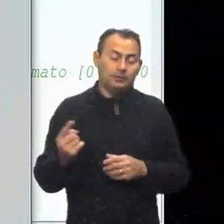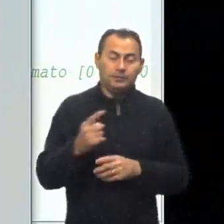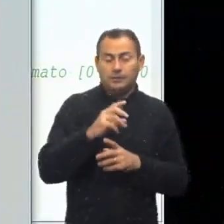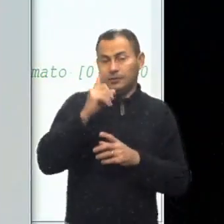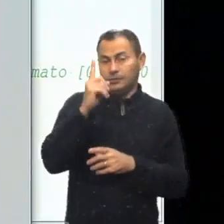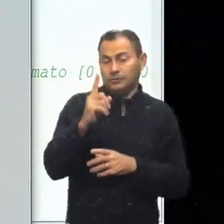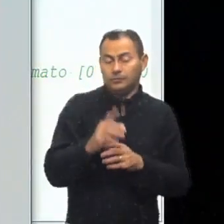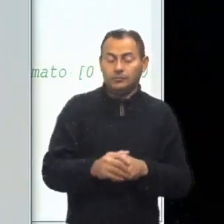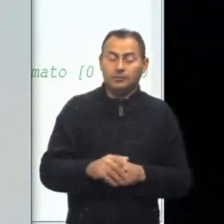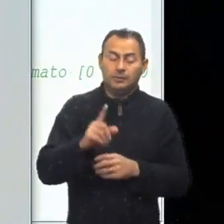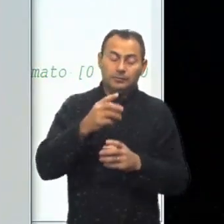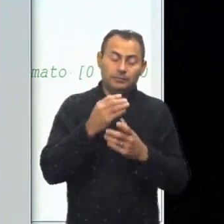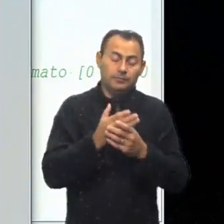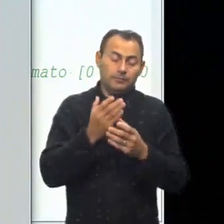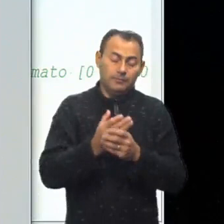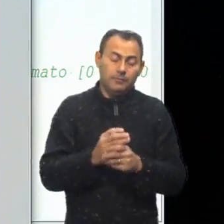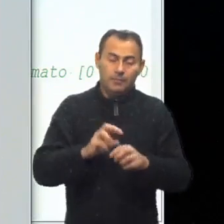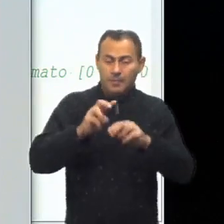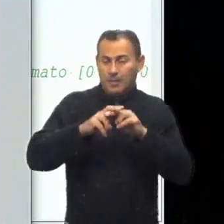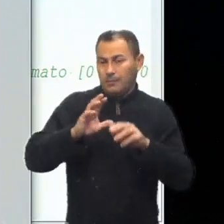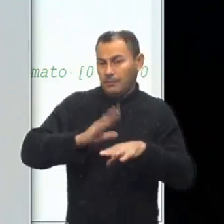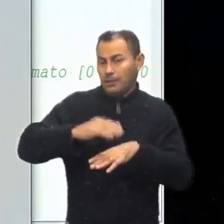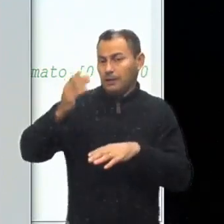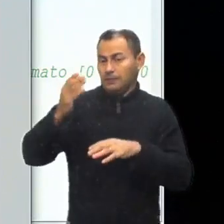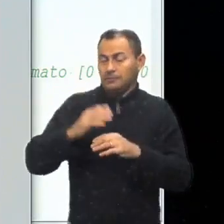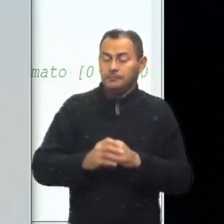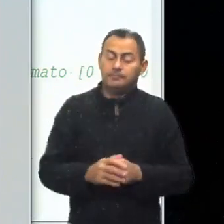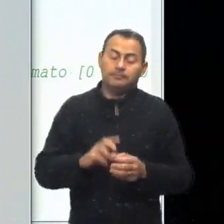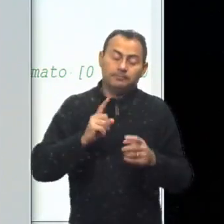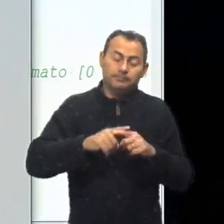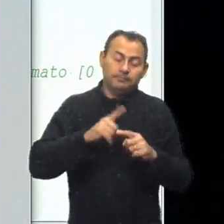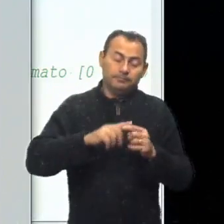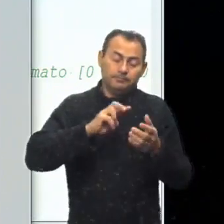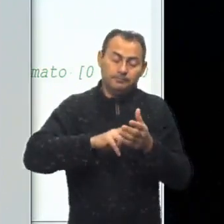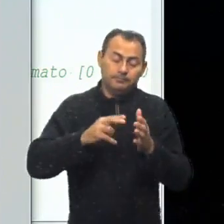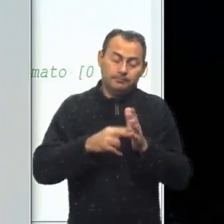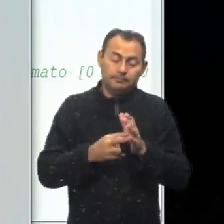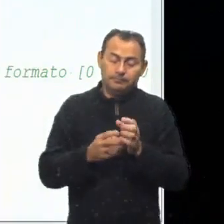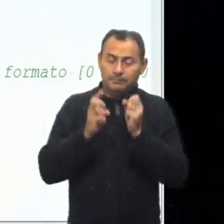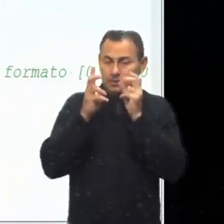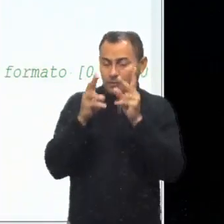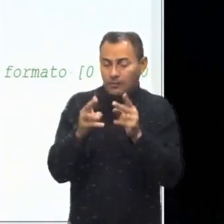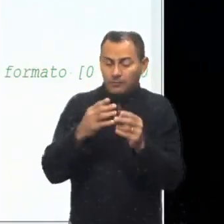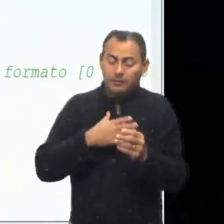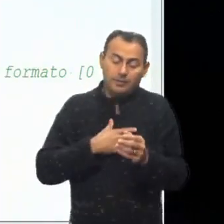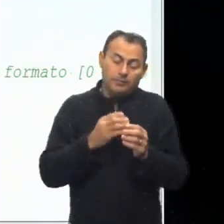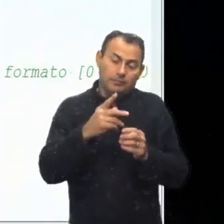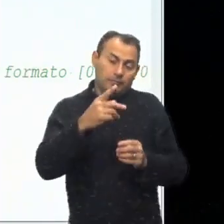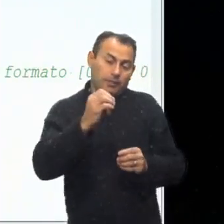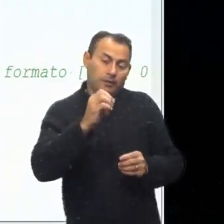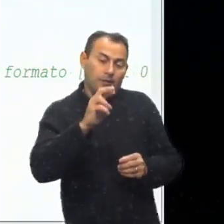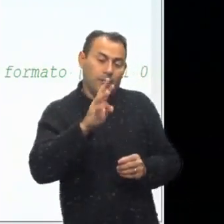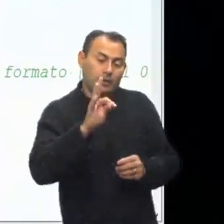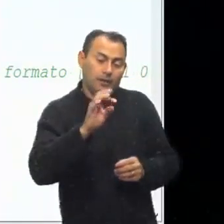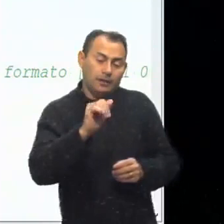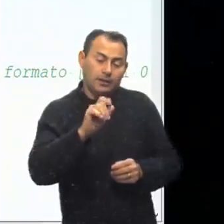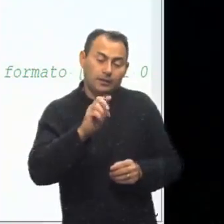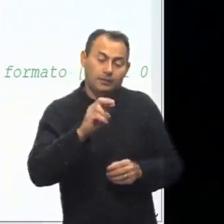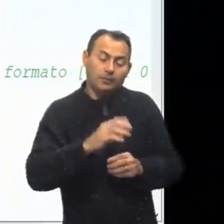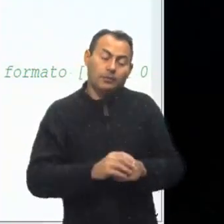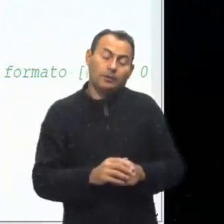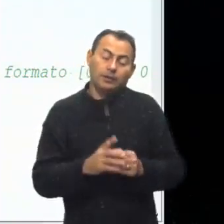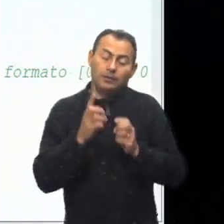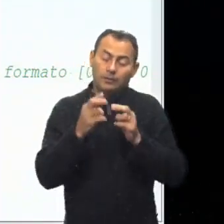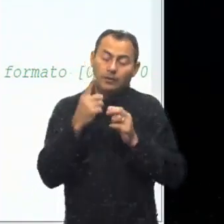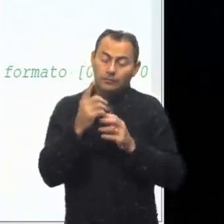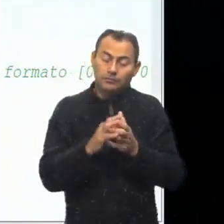bit é 1, a amplitude da portadora é máxima. Isso porque eu defini aqui que a minha portadora tem amplitude igual a 1. Eu posso colocar que a